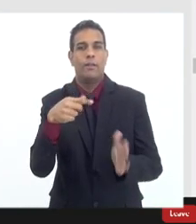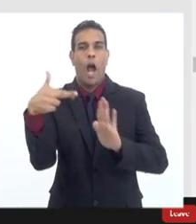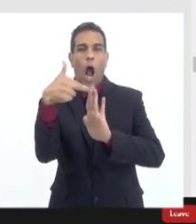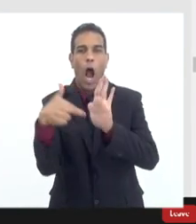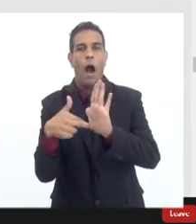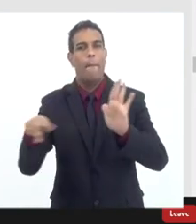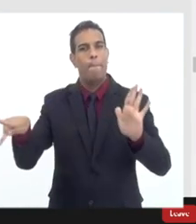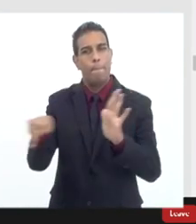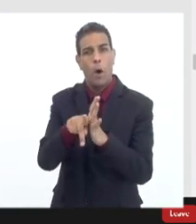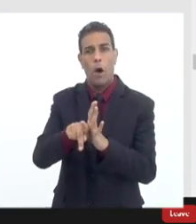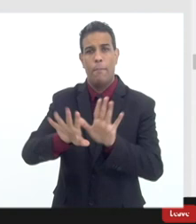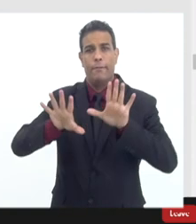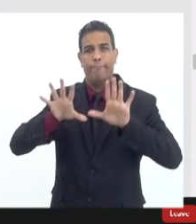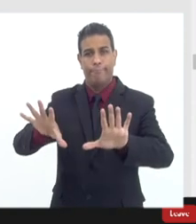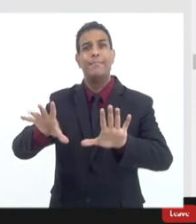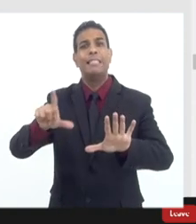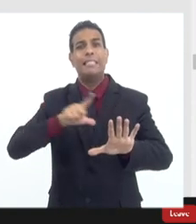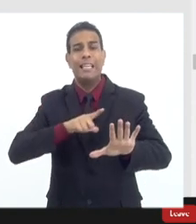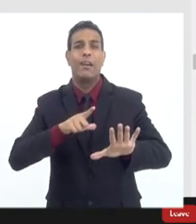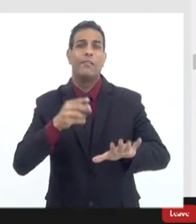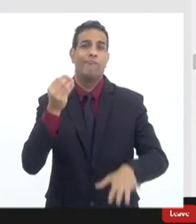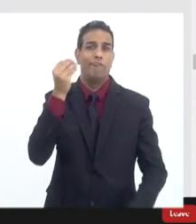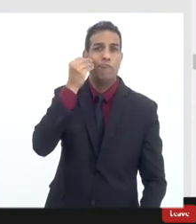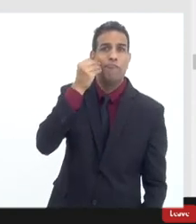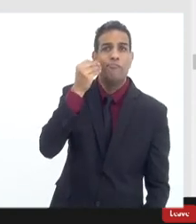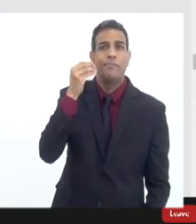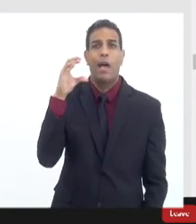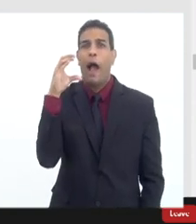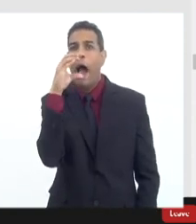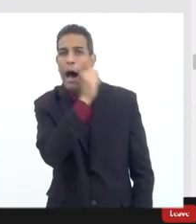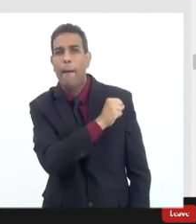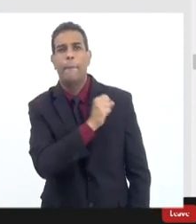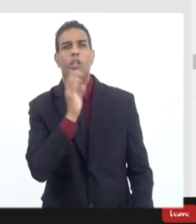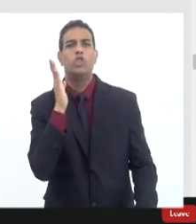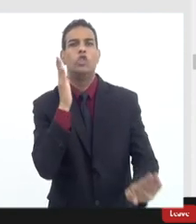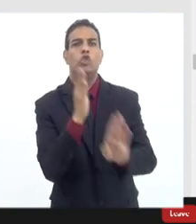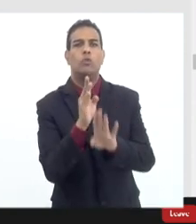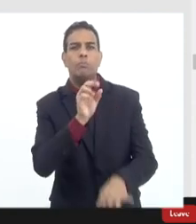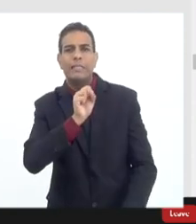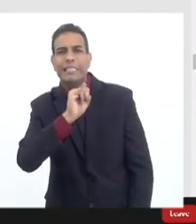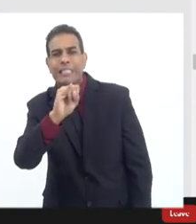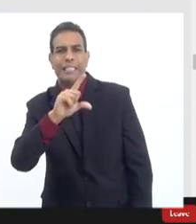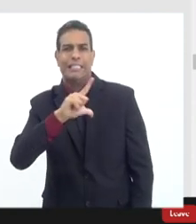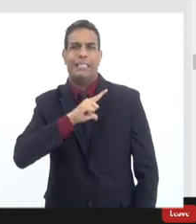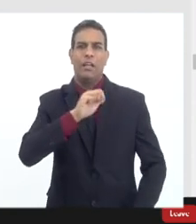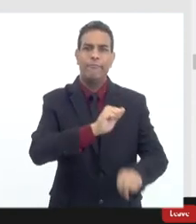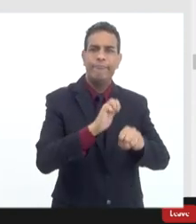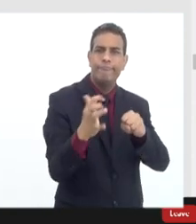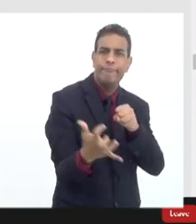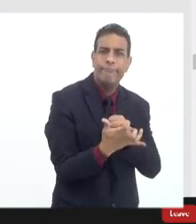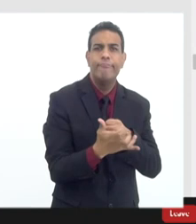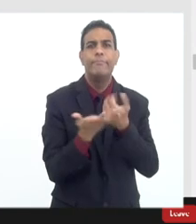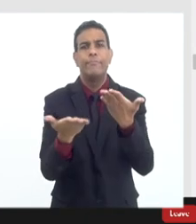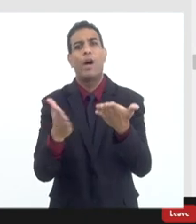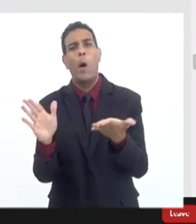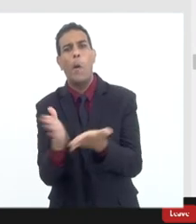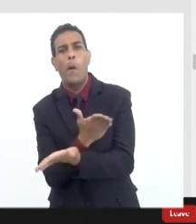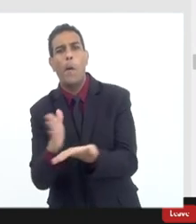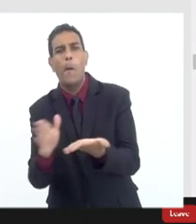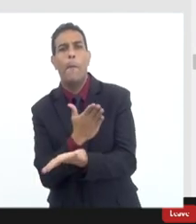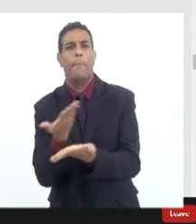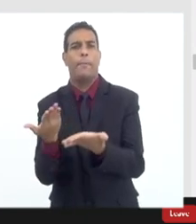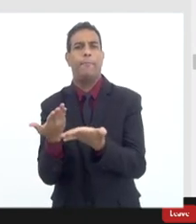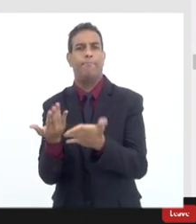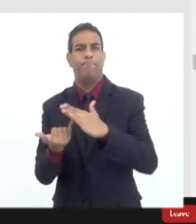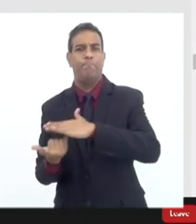exemplo, que hoje a gente tem um teste rápido, teste swab rápido, que é um teste de grande eficácia. Mesmo as instituições científicas